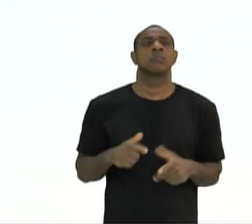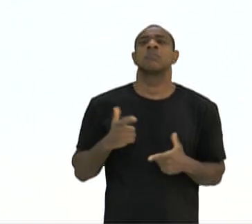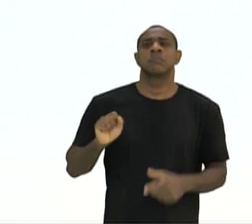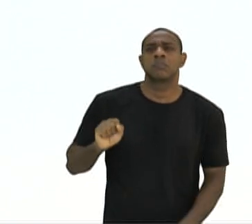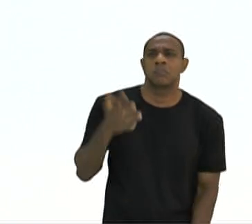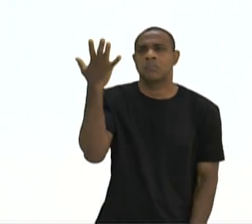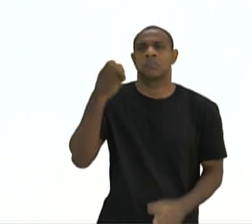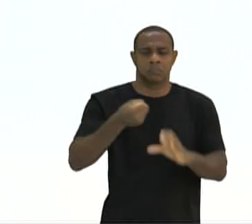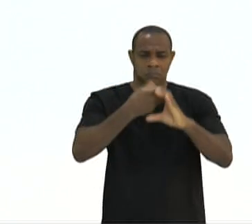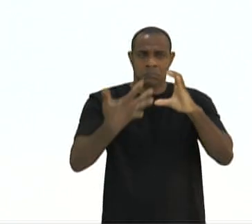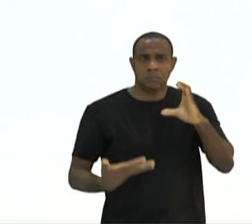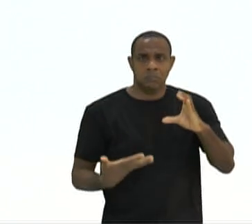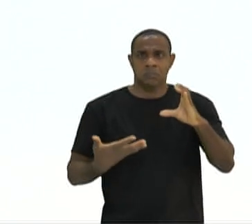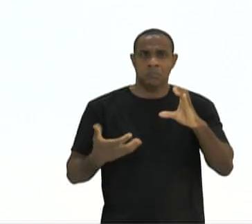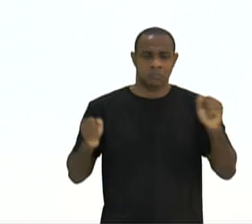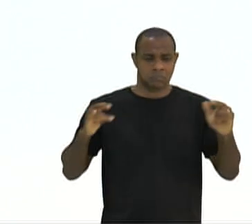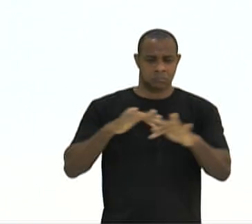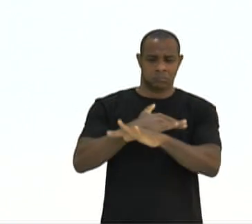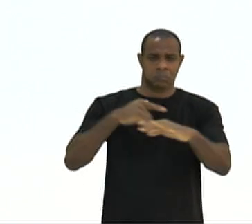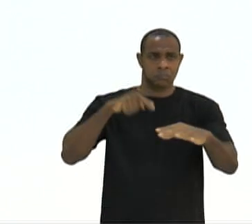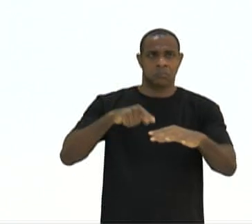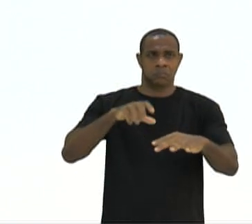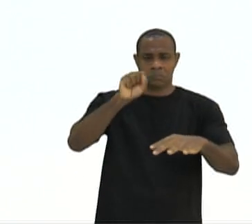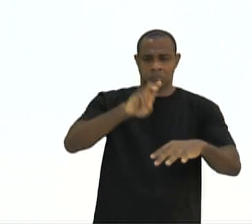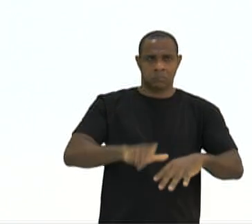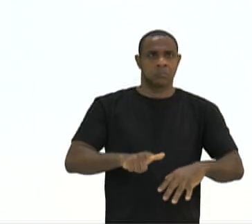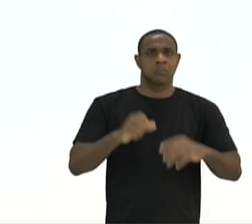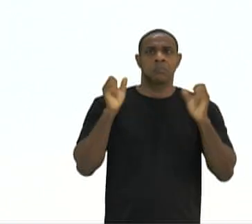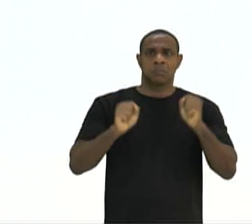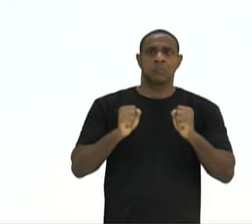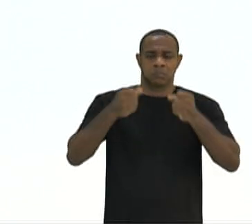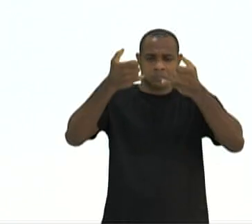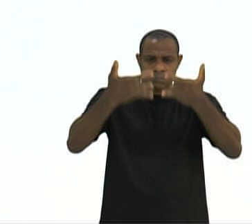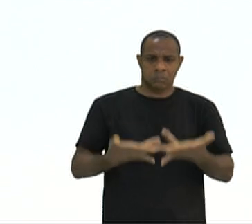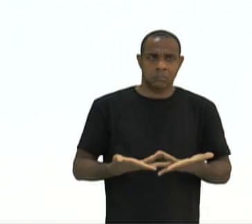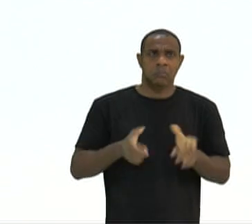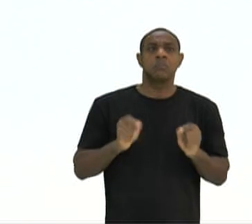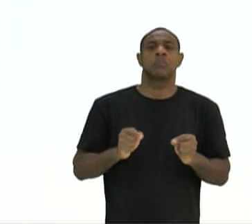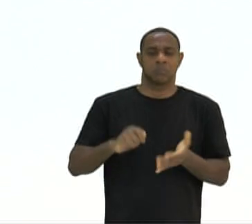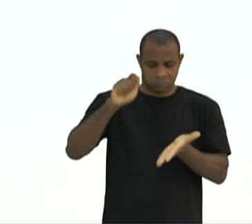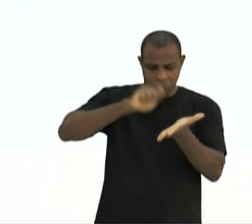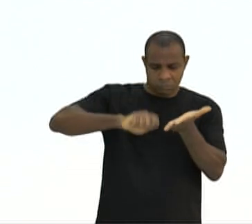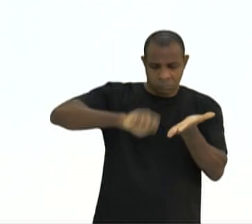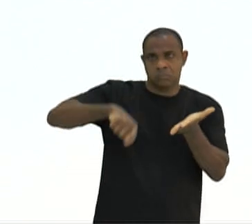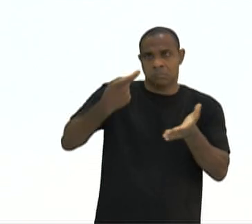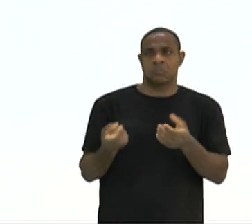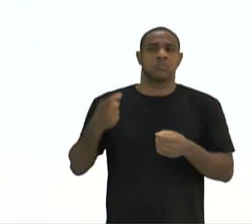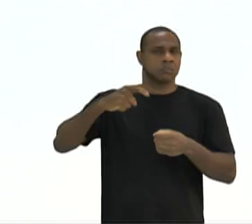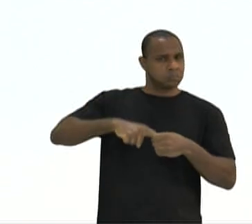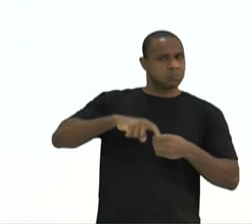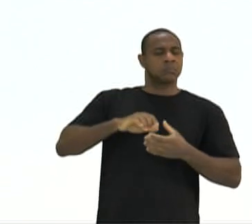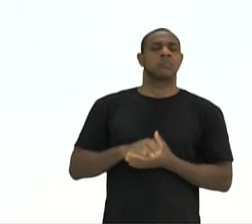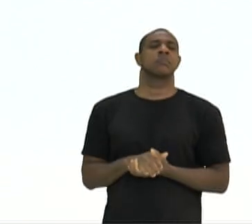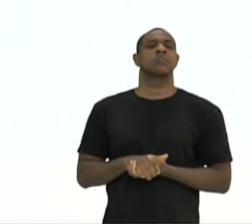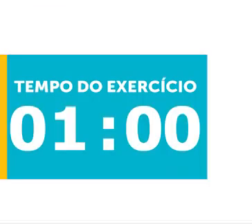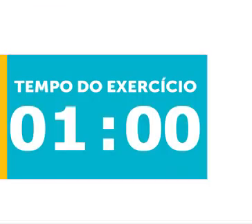fatores e características da urbanização do sul, o que nós podemos citar ali? Então anotem rapidinho, a gente já volta para corrigir.